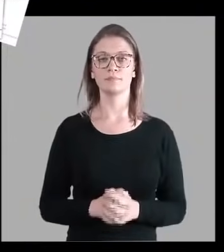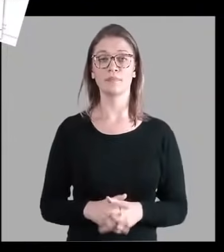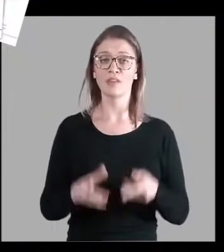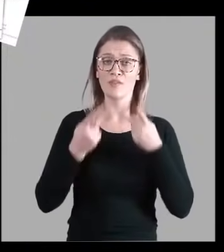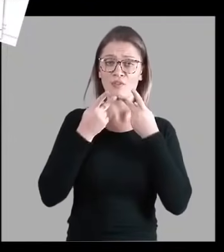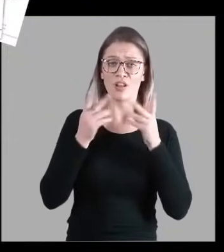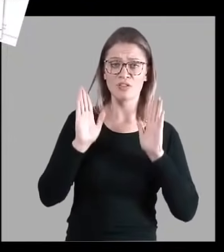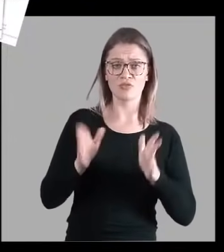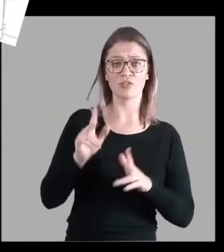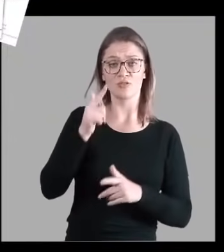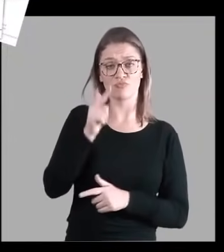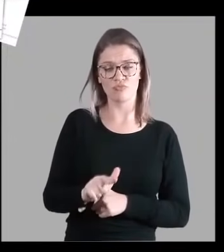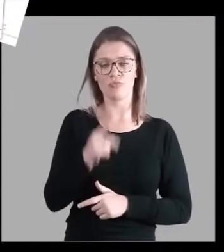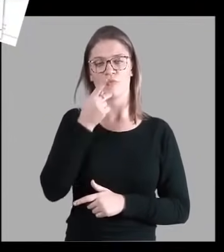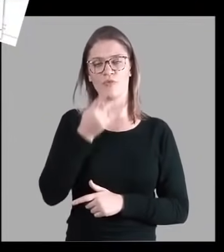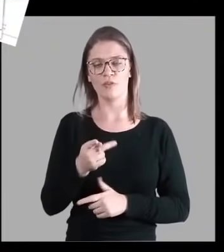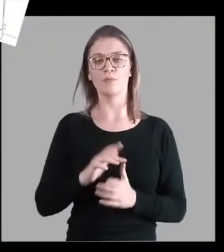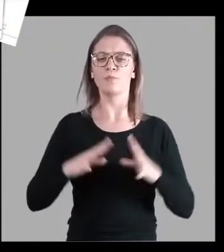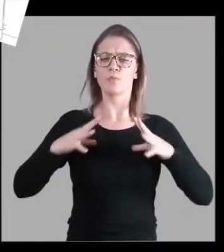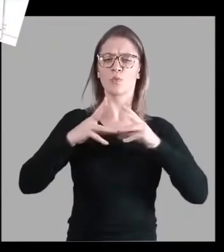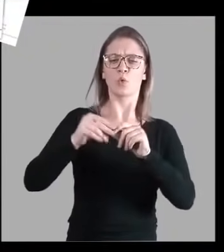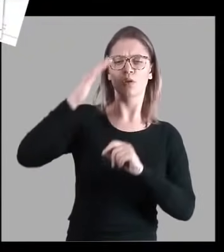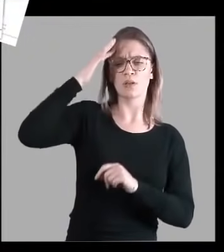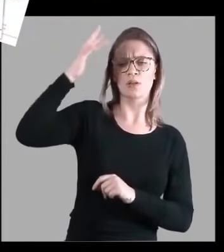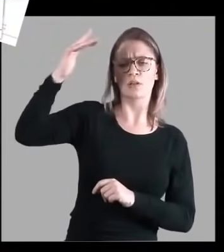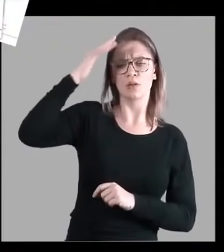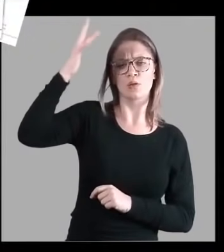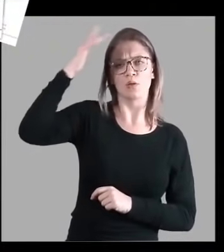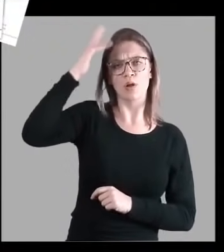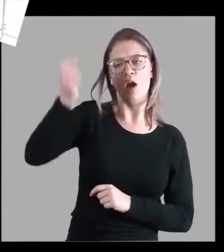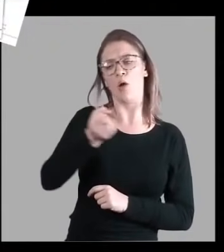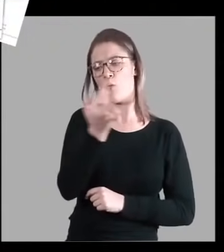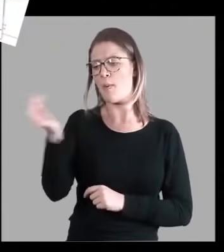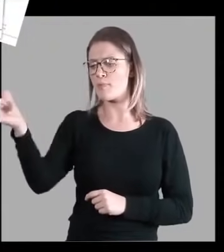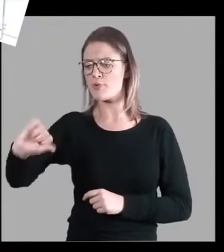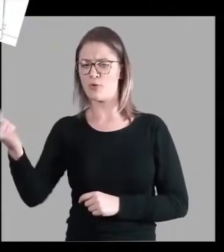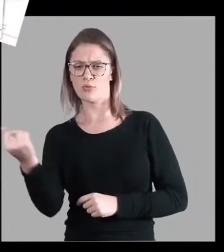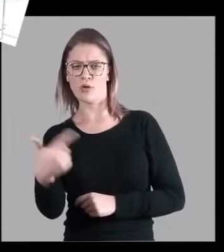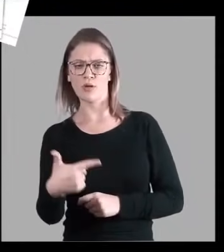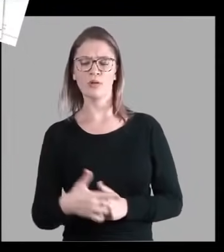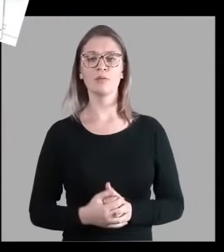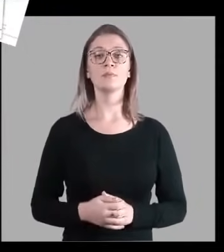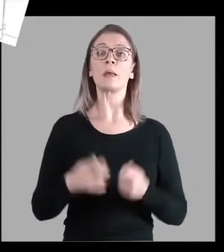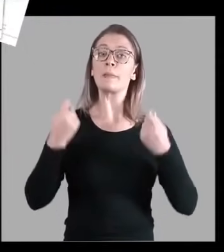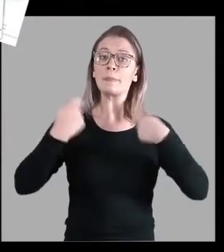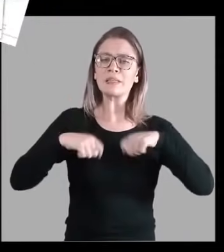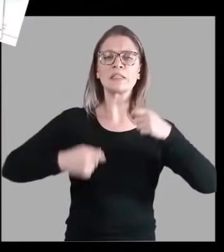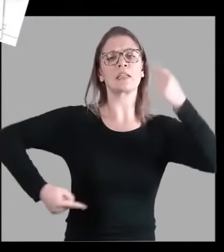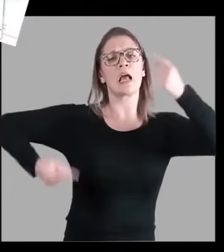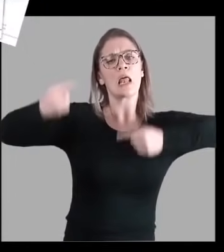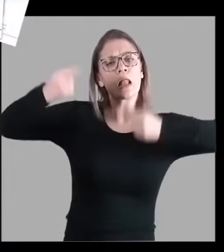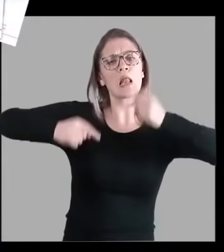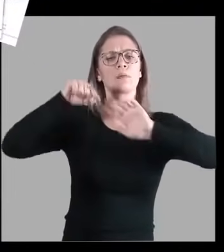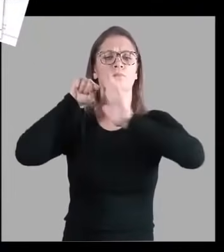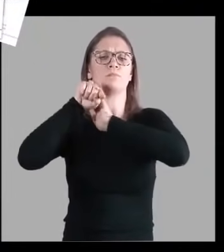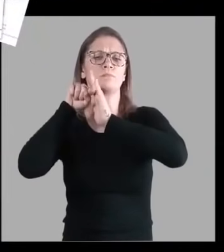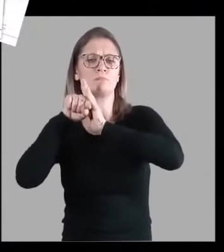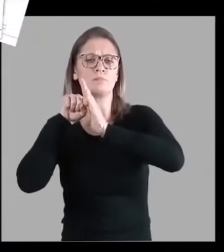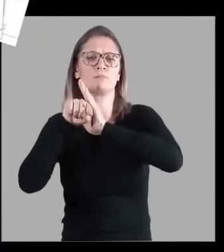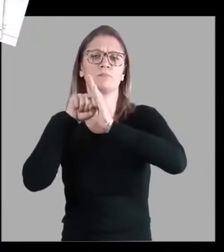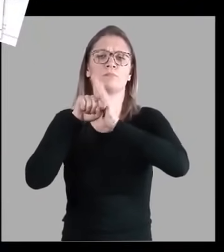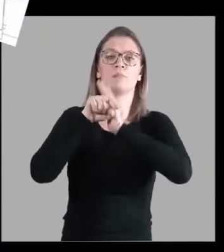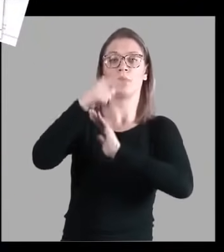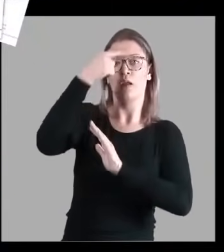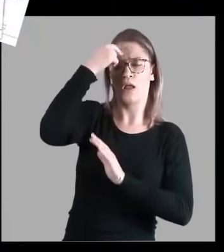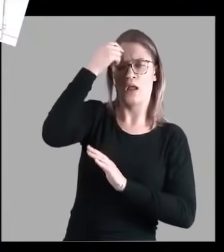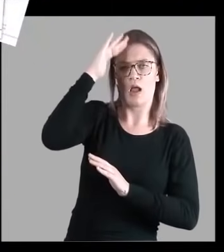repito, essas teorias, todas elas, e algumas até piores do que elas, devem sim ser debatidas e investigadas em nível